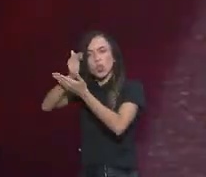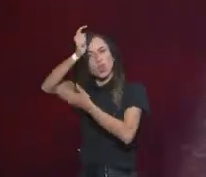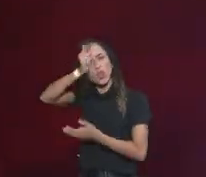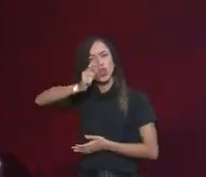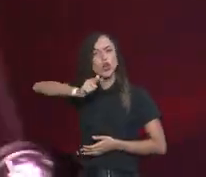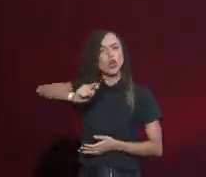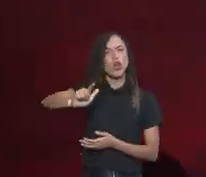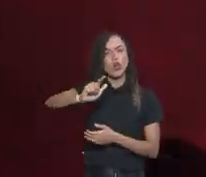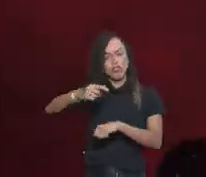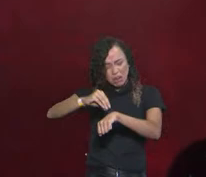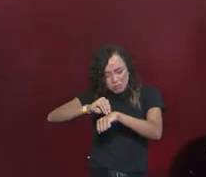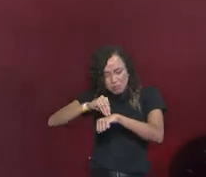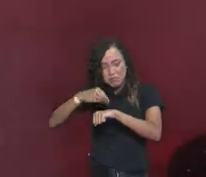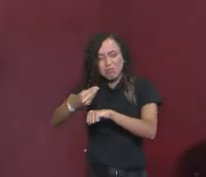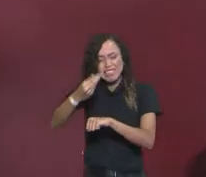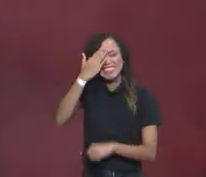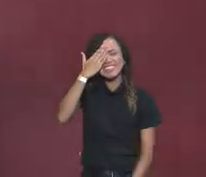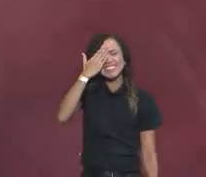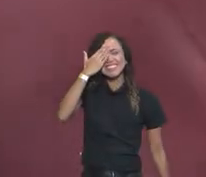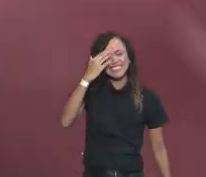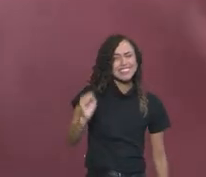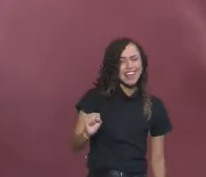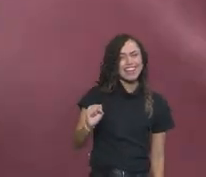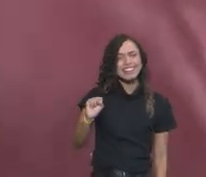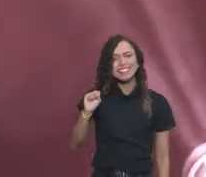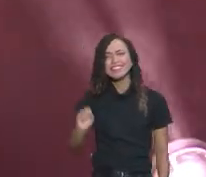Sim eu sei